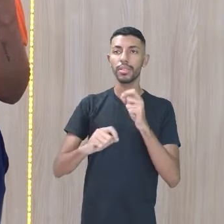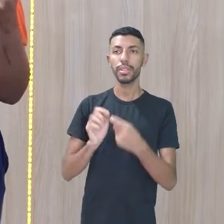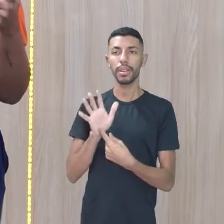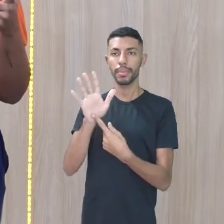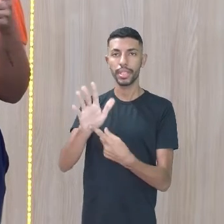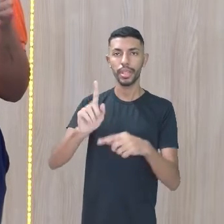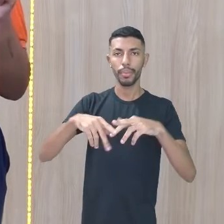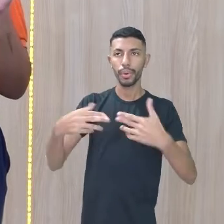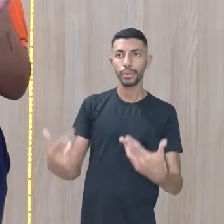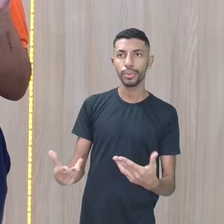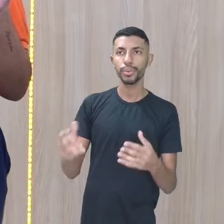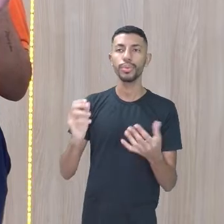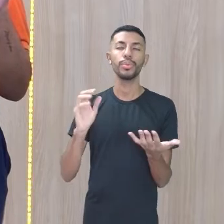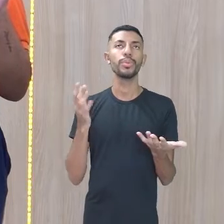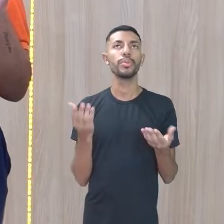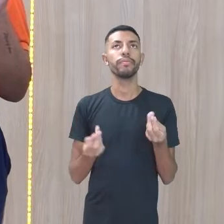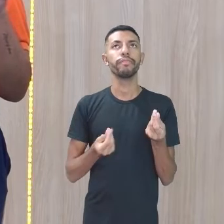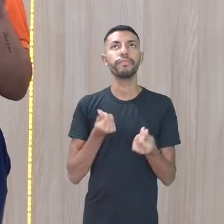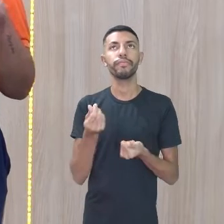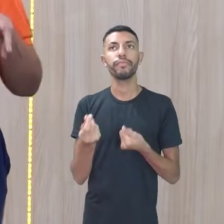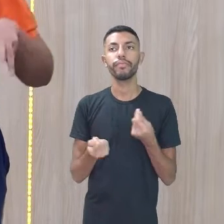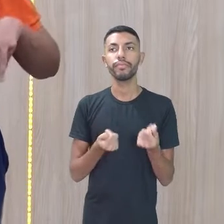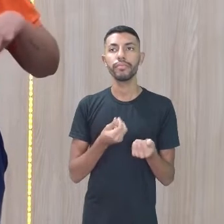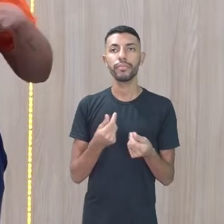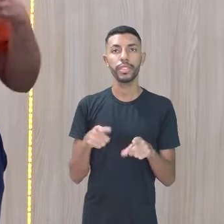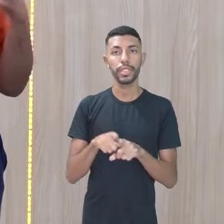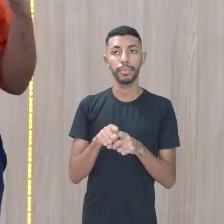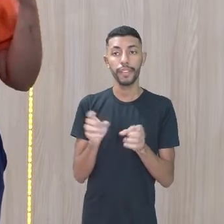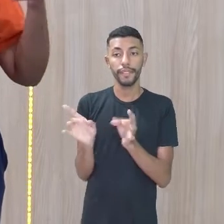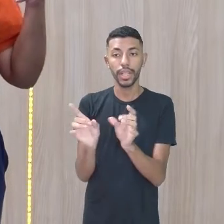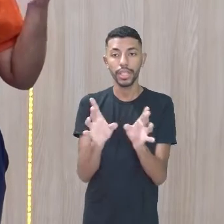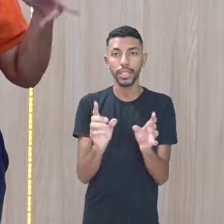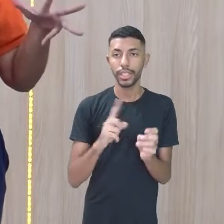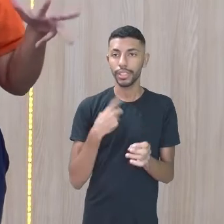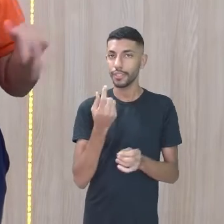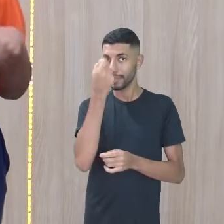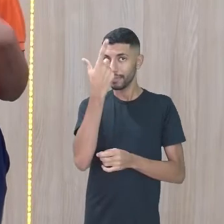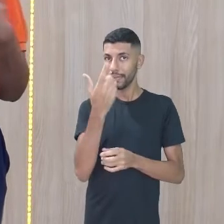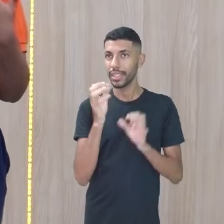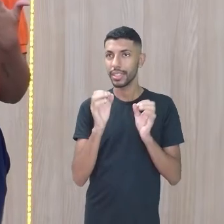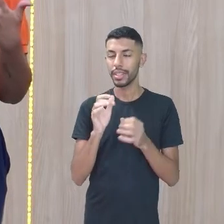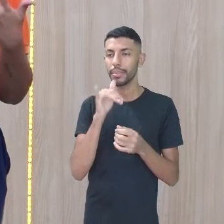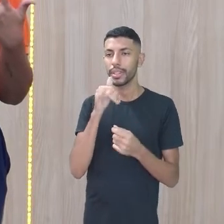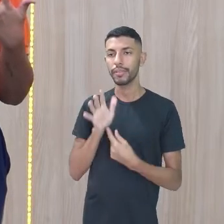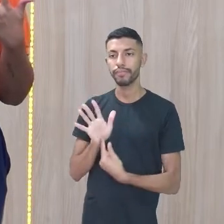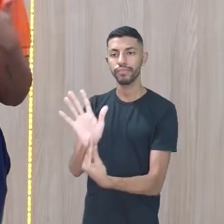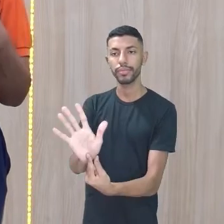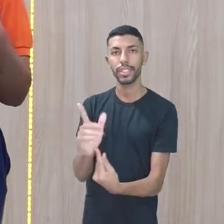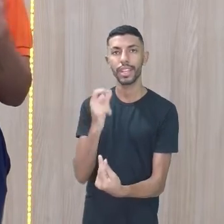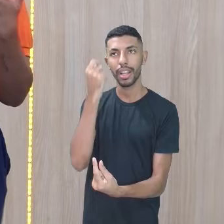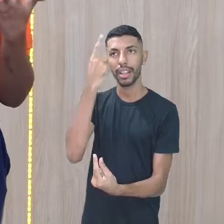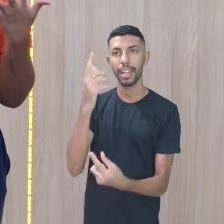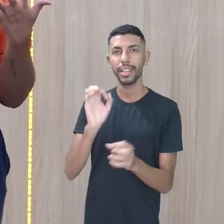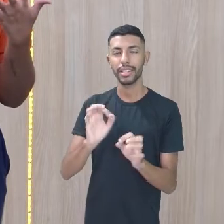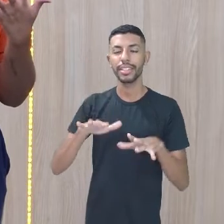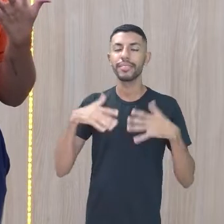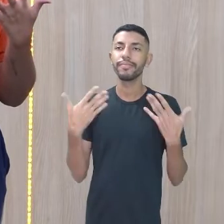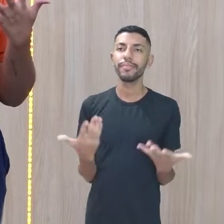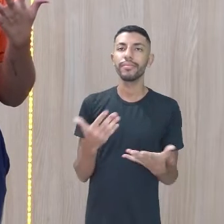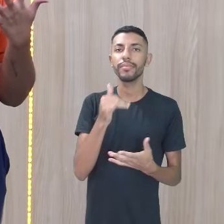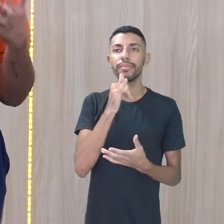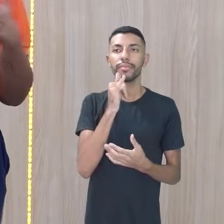apresentar um produto, né, e vender aí a nossa ideia. Então, é muito importante que a gente